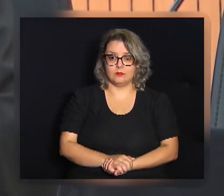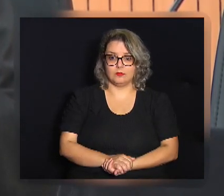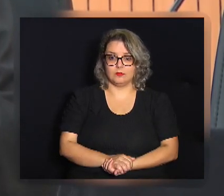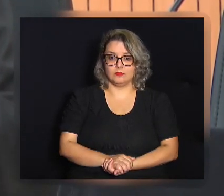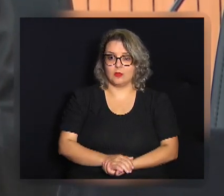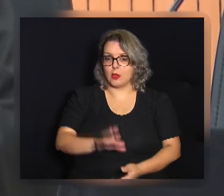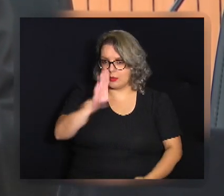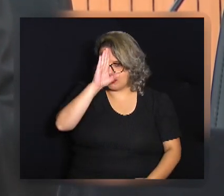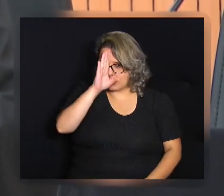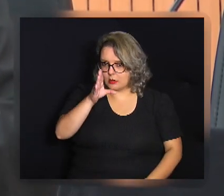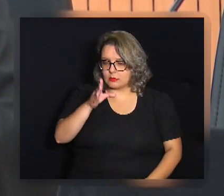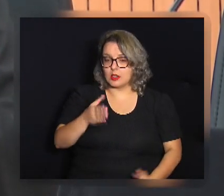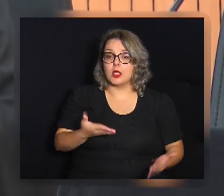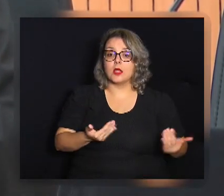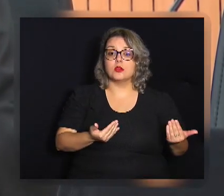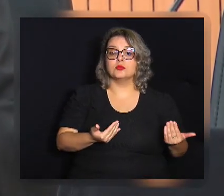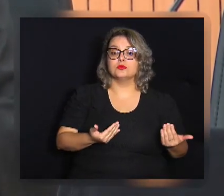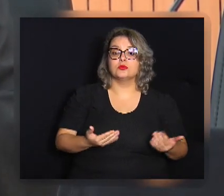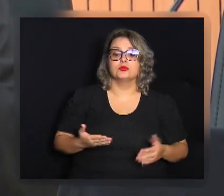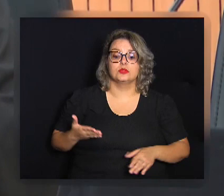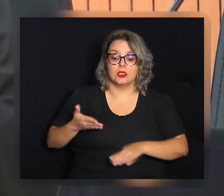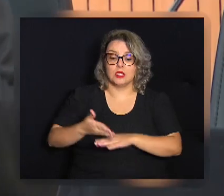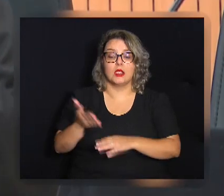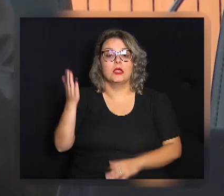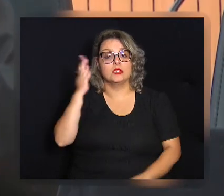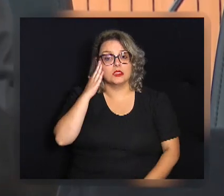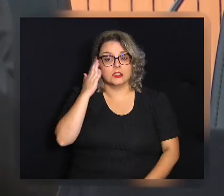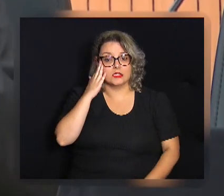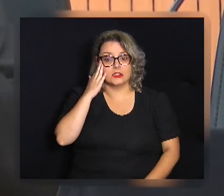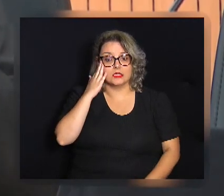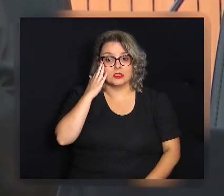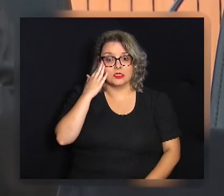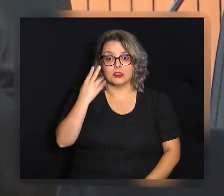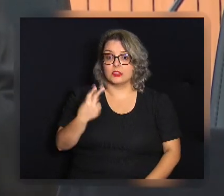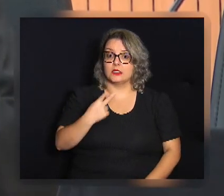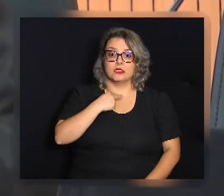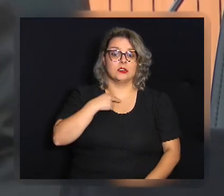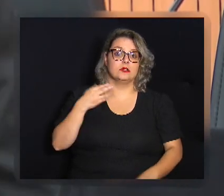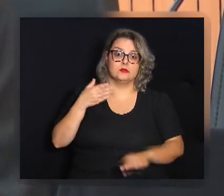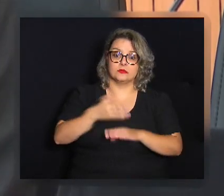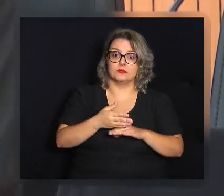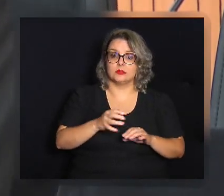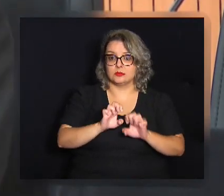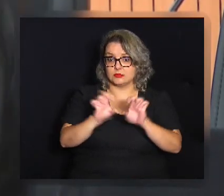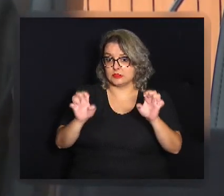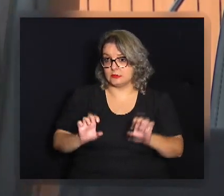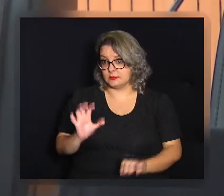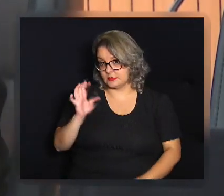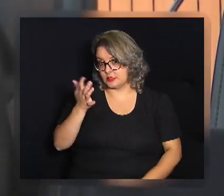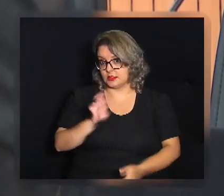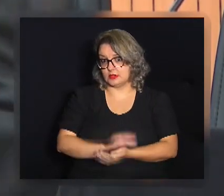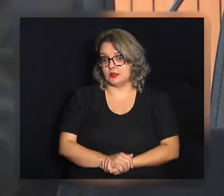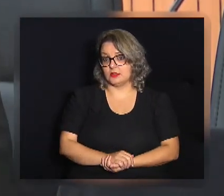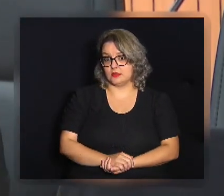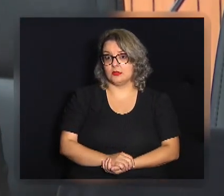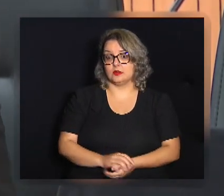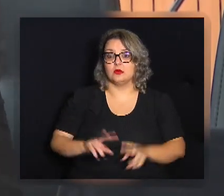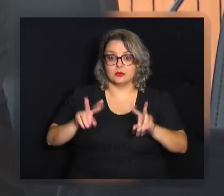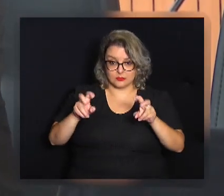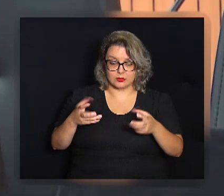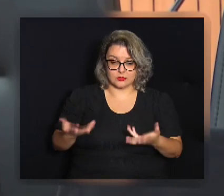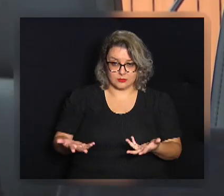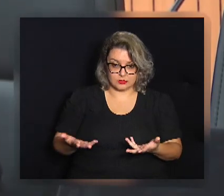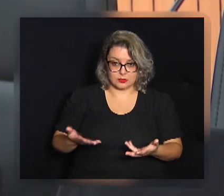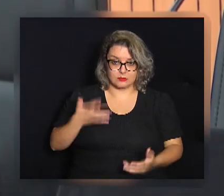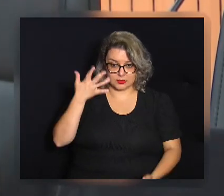ponto, porque essa juventude que vai entender que ela não pode entrar nesse esquema que está acontecendo. E o tema da palestra, eu coloquei